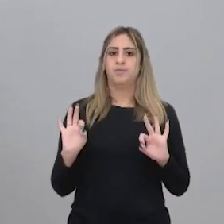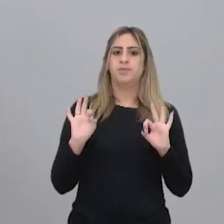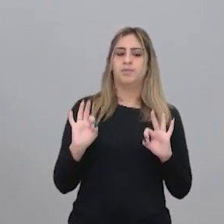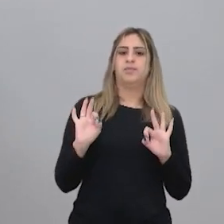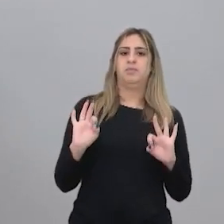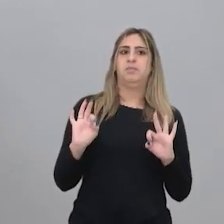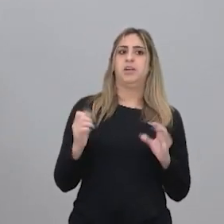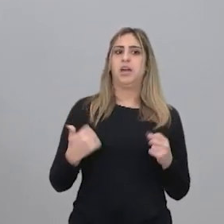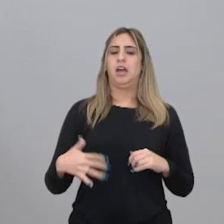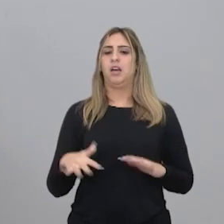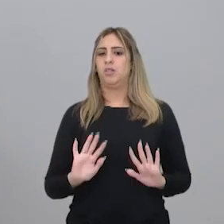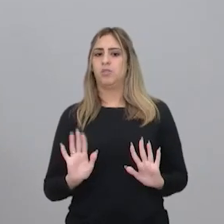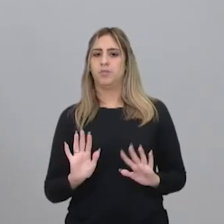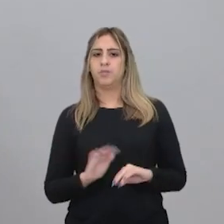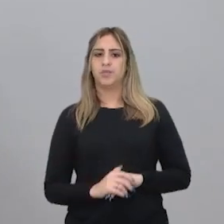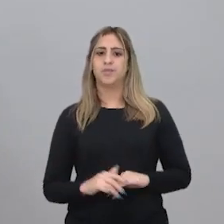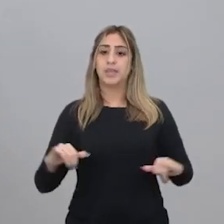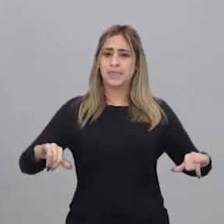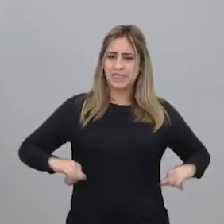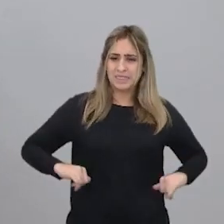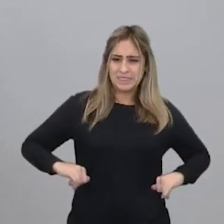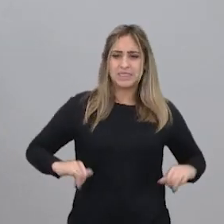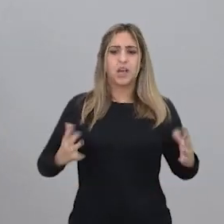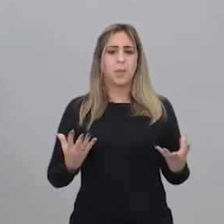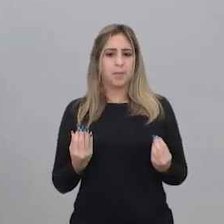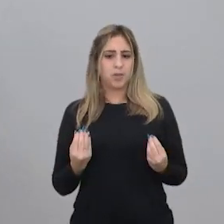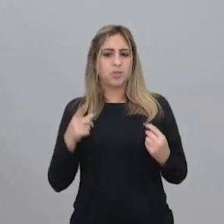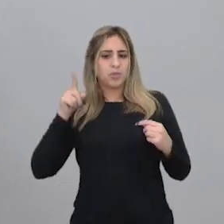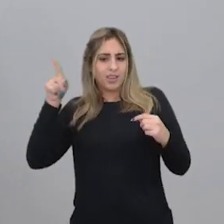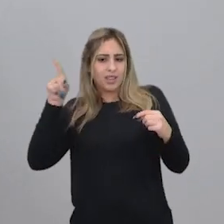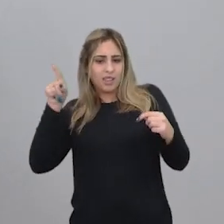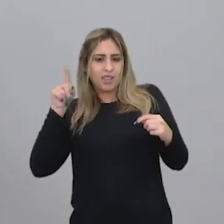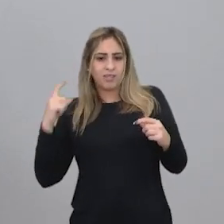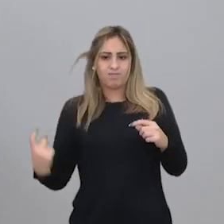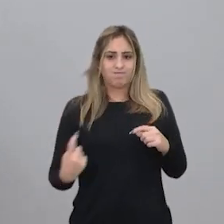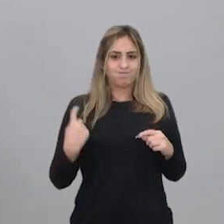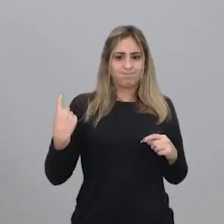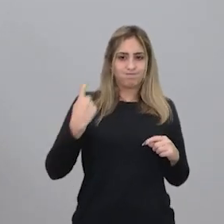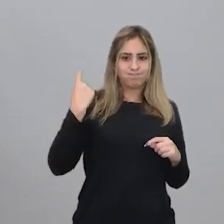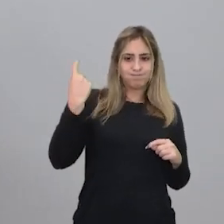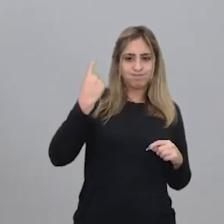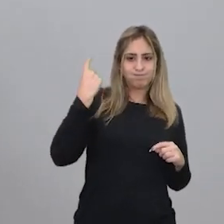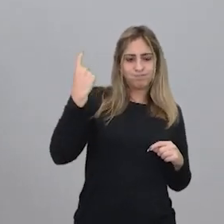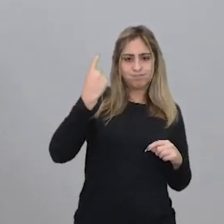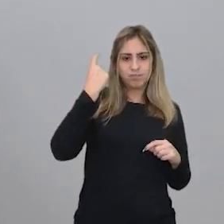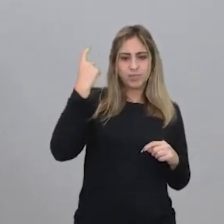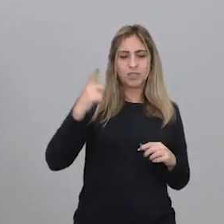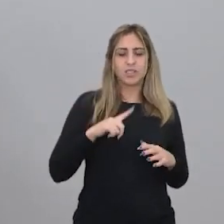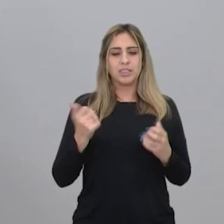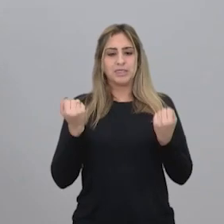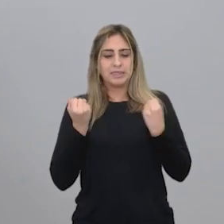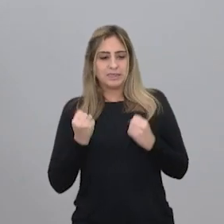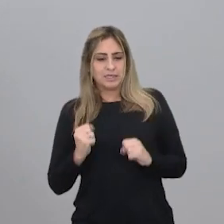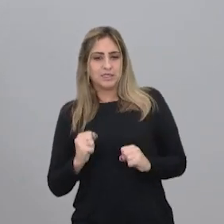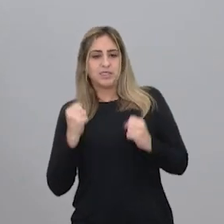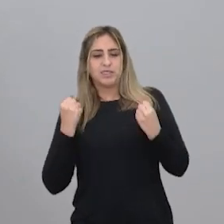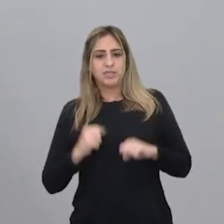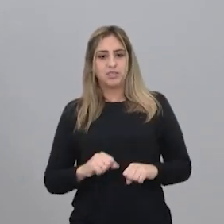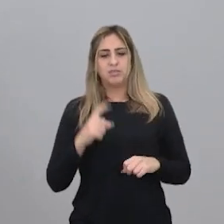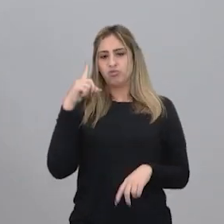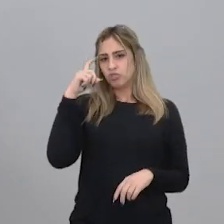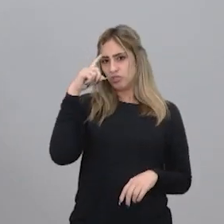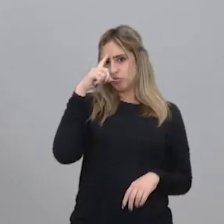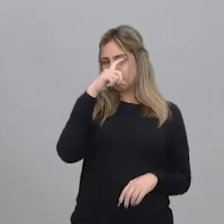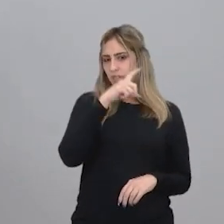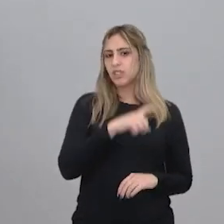muito rebuscado. Sofri muito, assim, porque eu acho que a altitude, além do seu esforço físico, que aqui é uma coisa mais fácil, tem